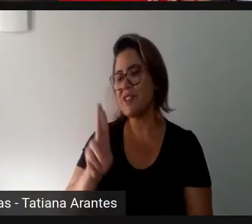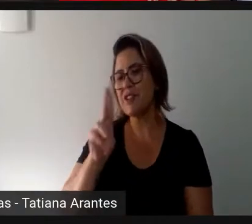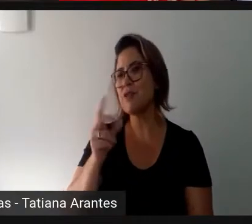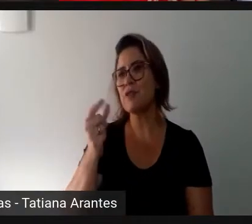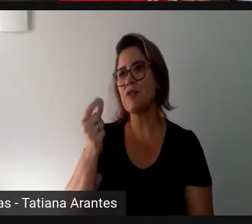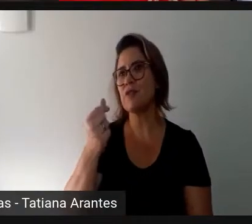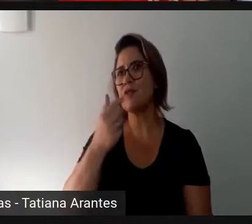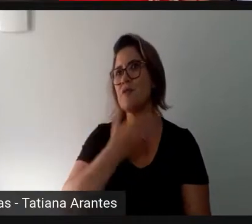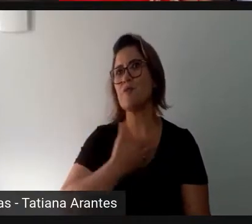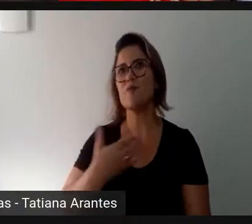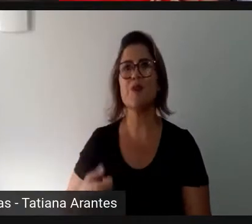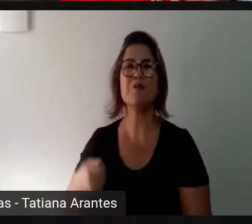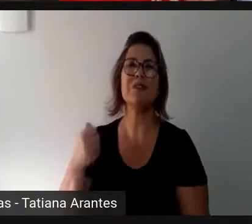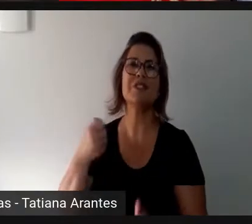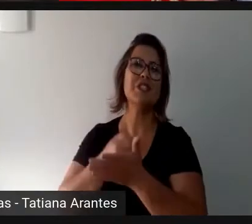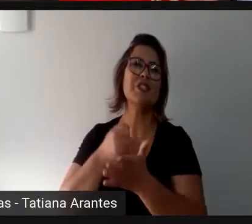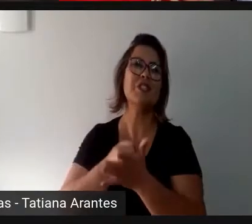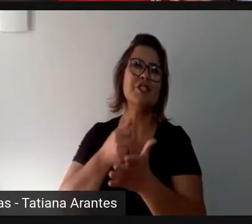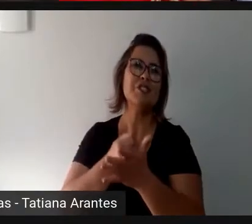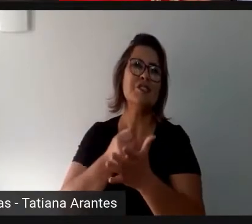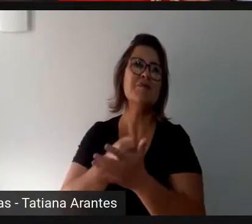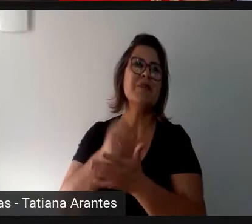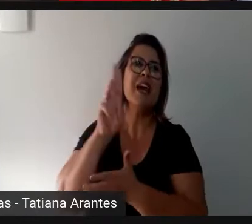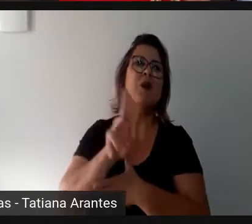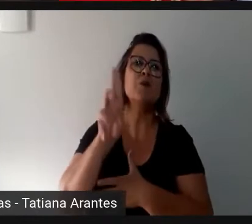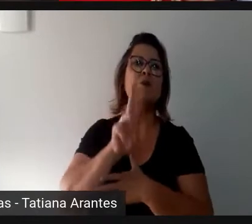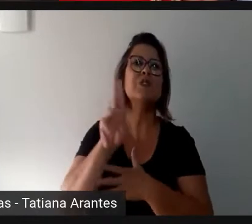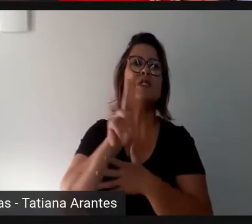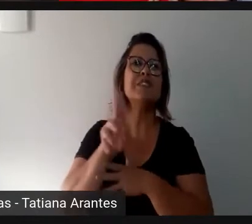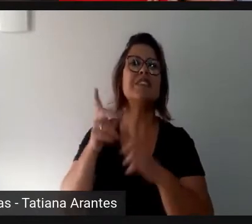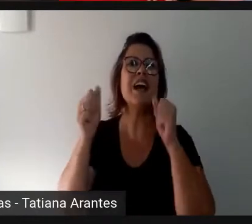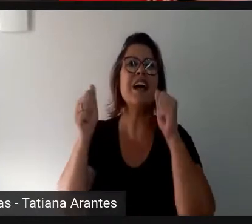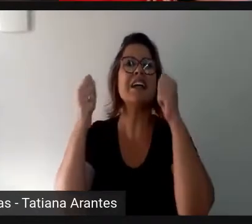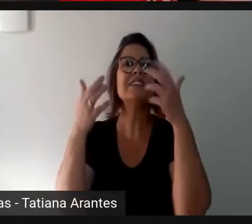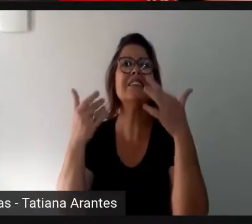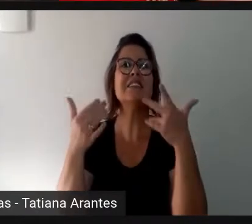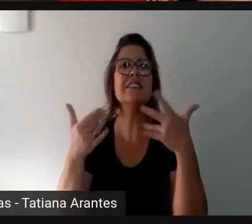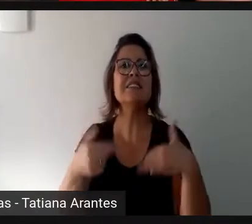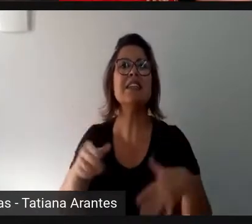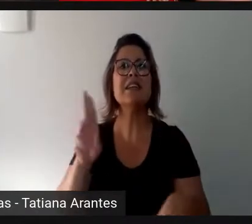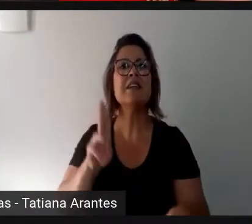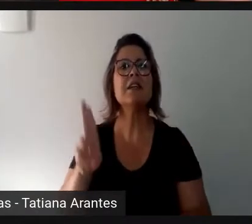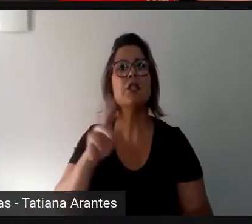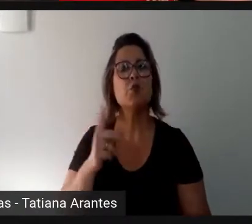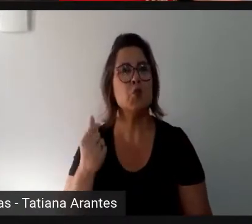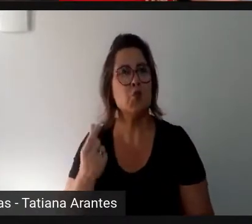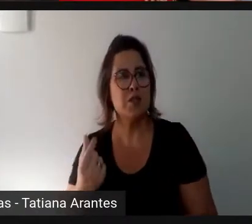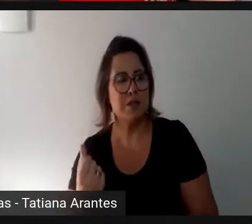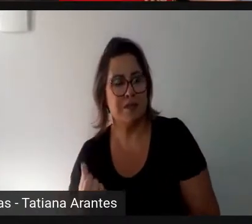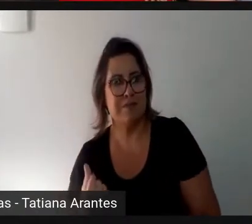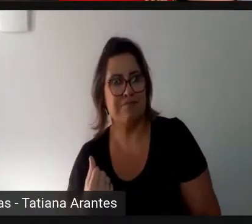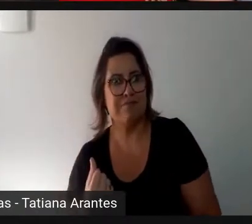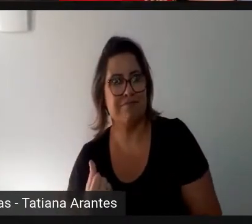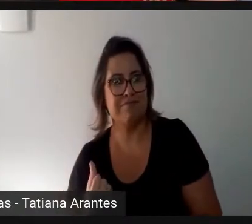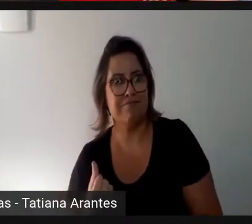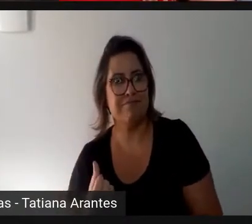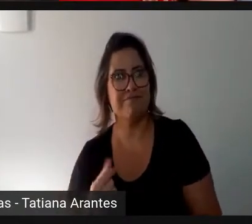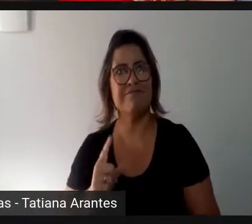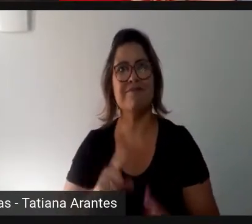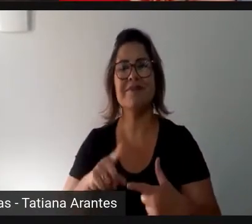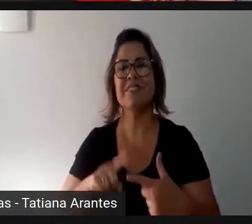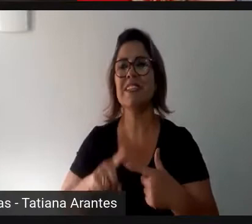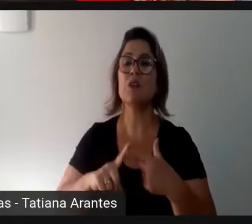dever quase sagrado de explicar o que fez. Então, coloque os seus atos de maneira que um terceiro consiga